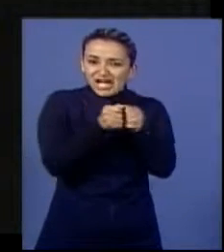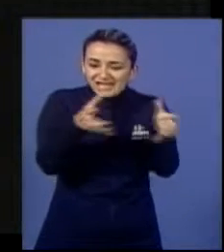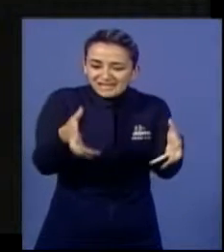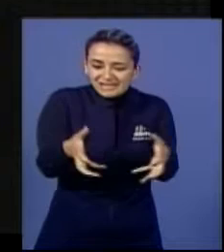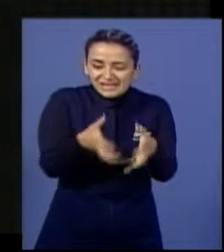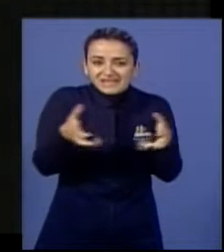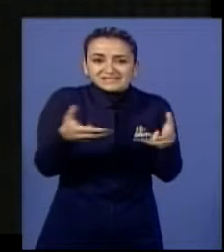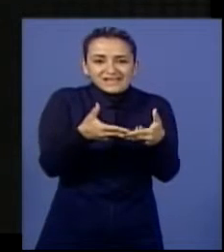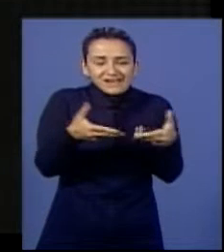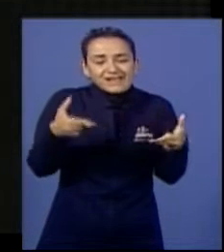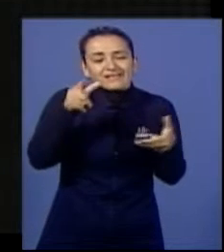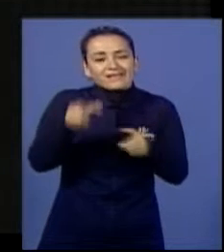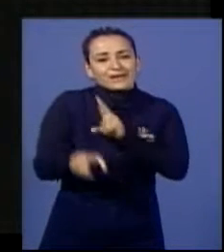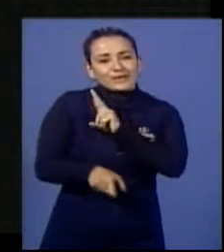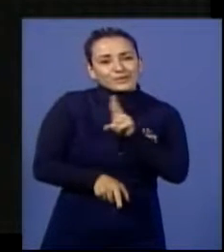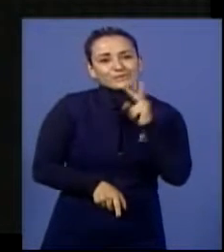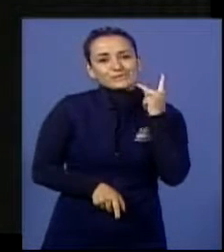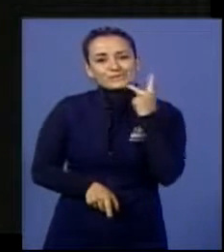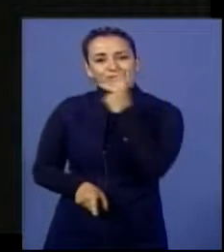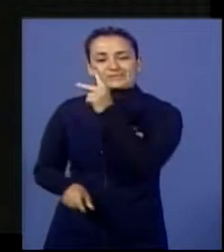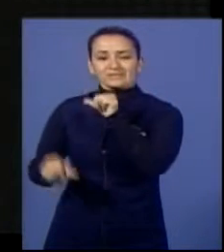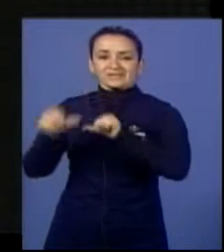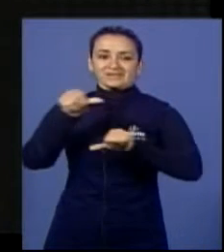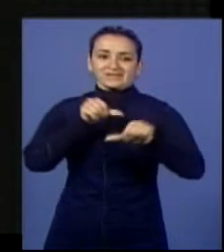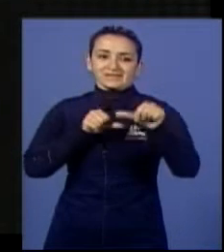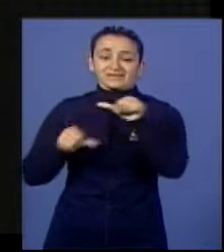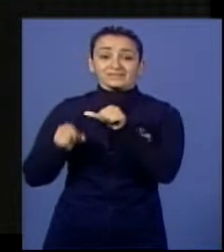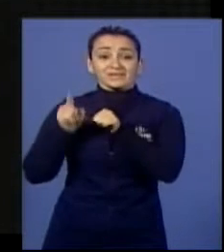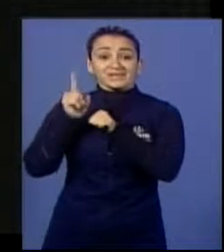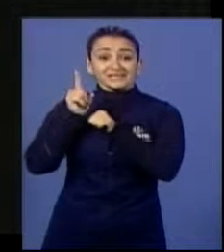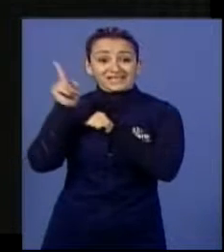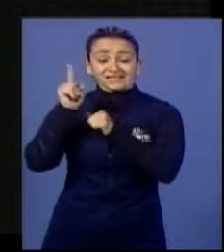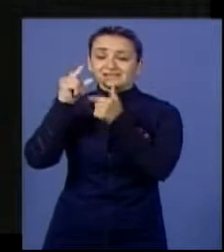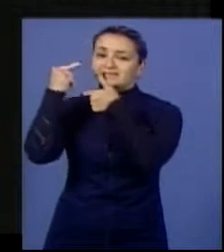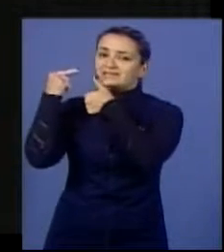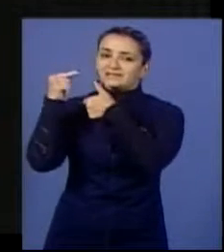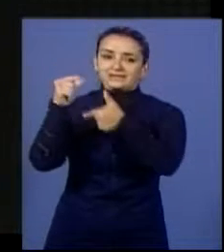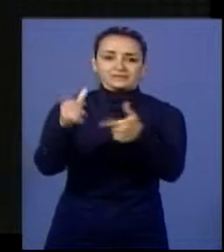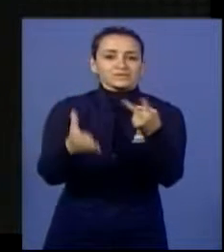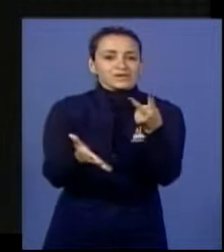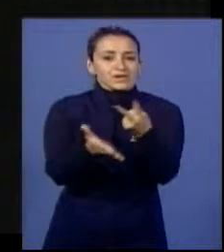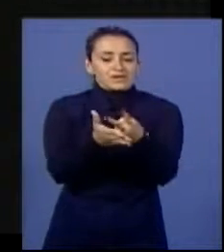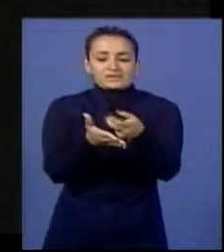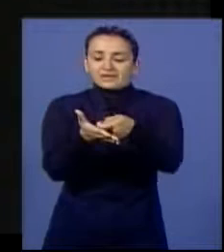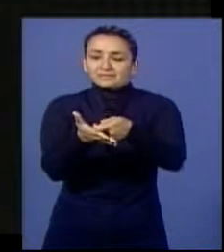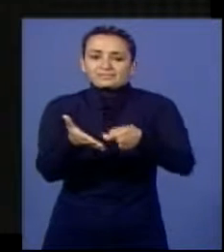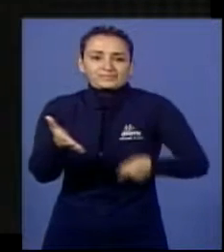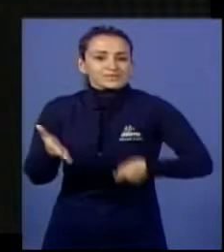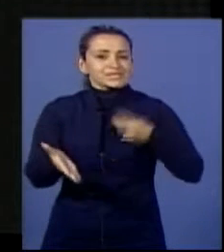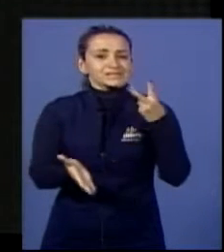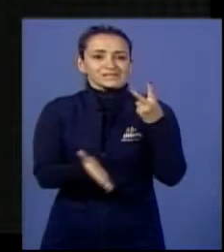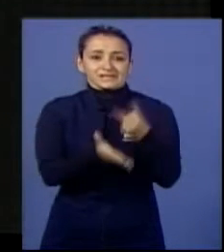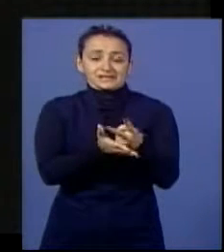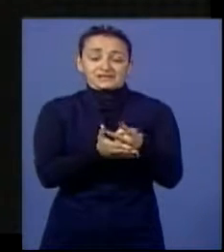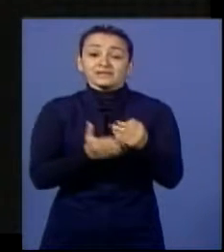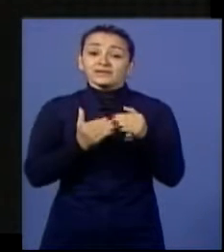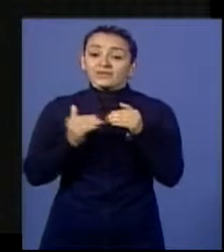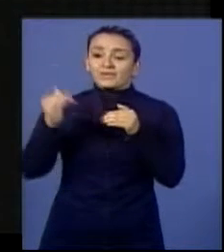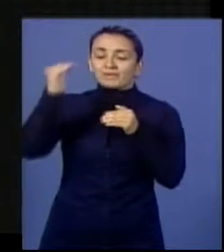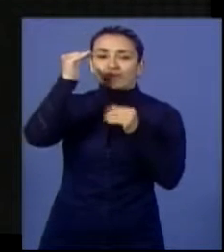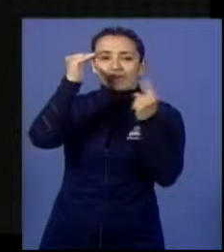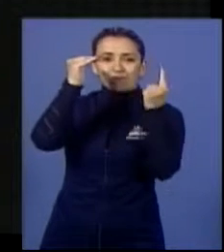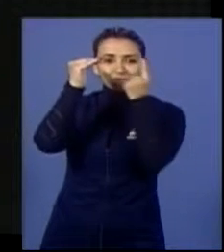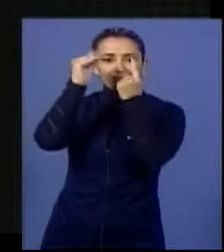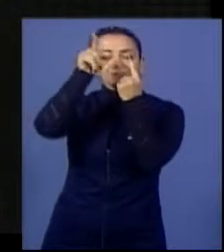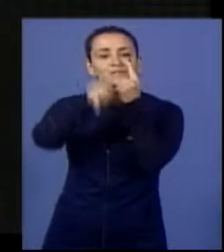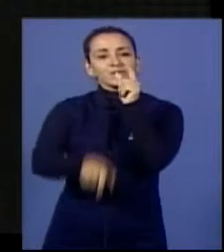surge o nome ácido acético. Esse é clássico em exercícios, tá? E esse álcool também é clássico em exercícios.